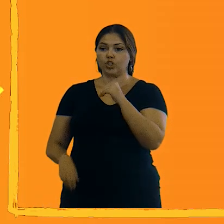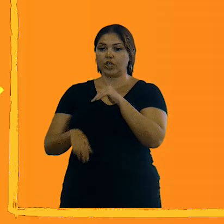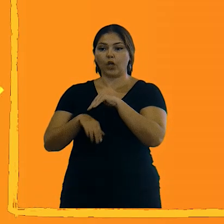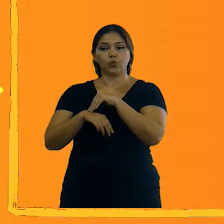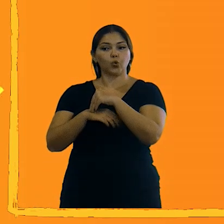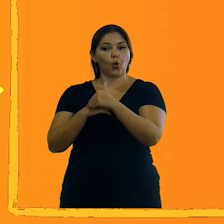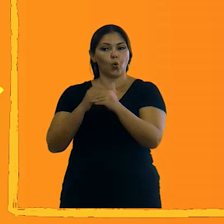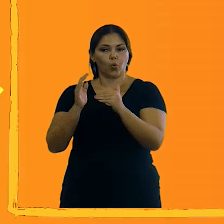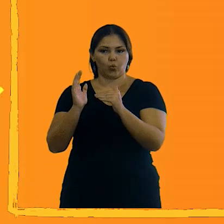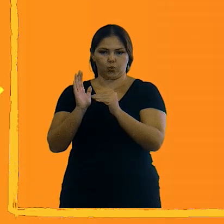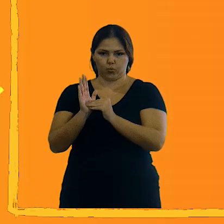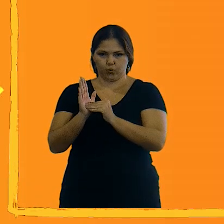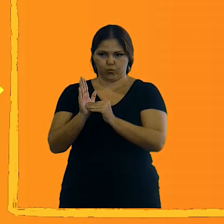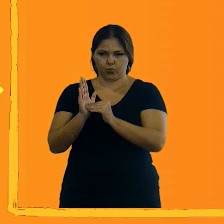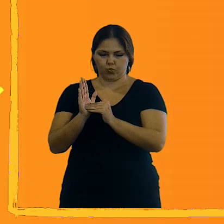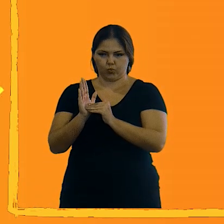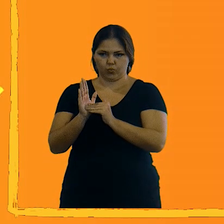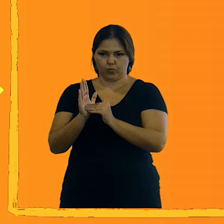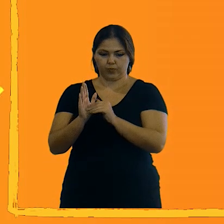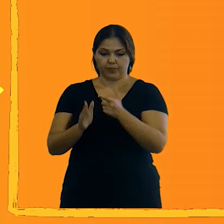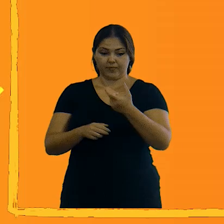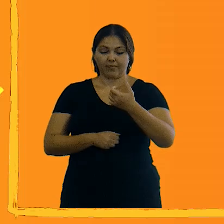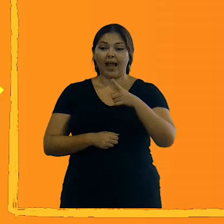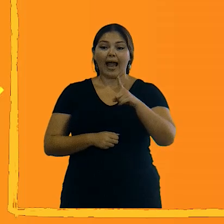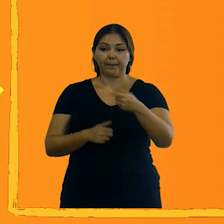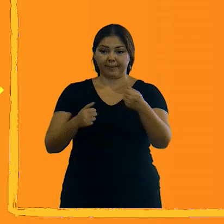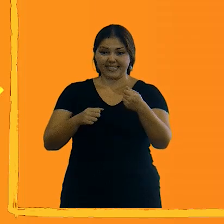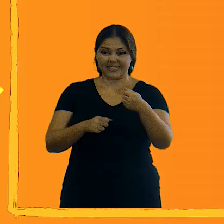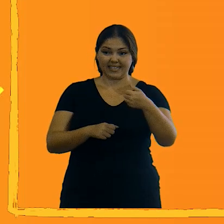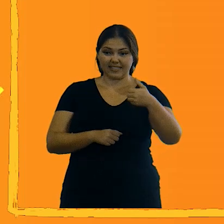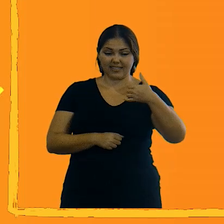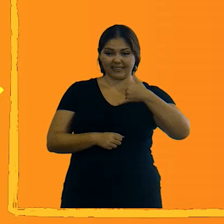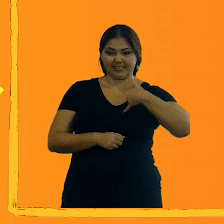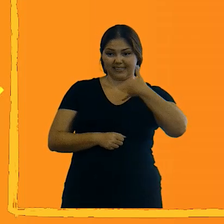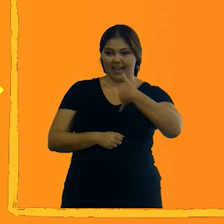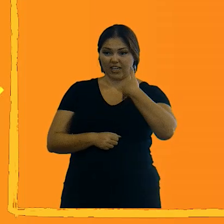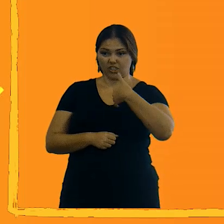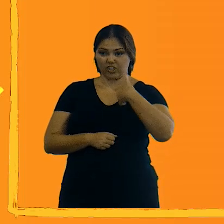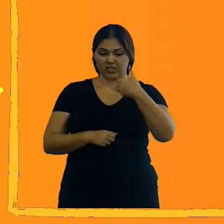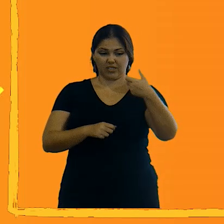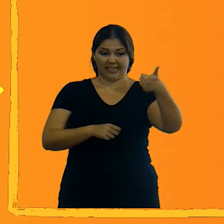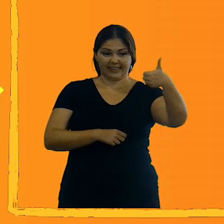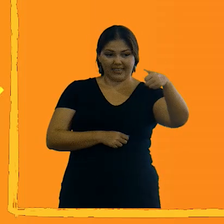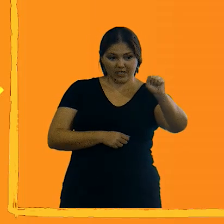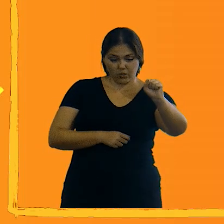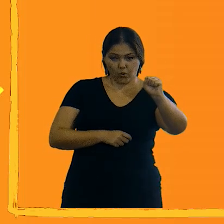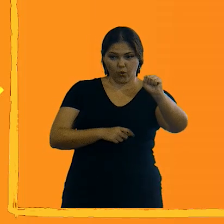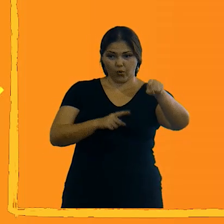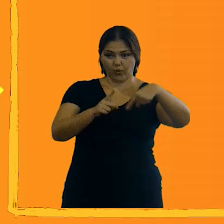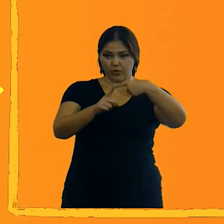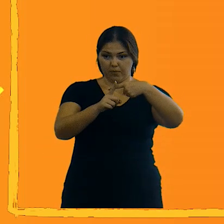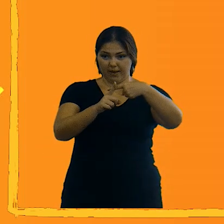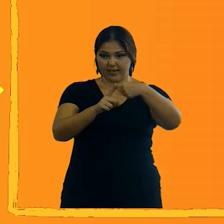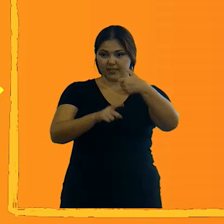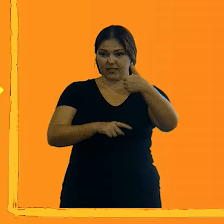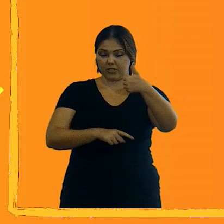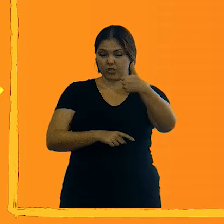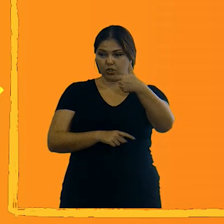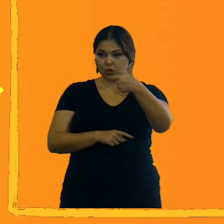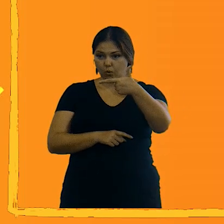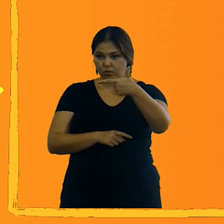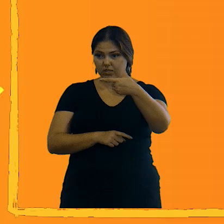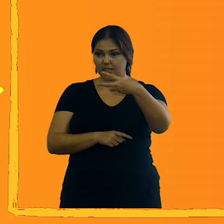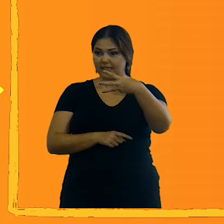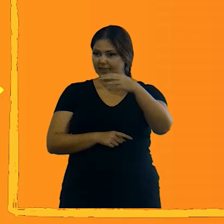tenho Qual é o total de anos que eu tenho 18 com 12 faz 30